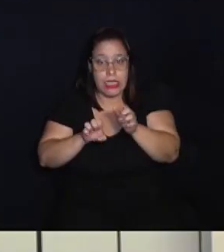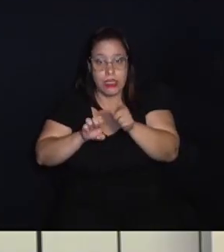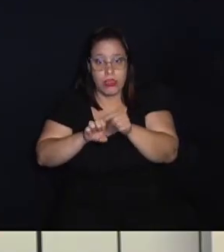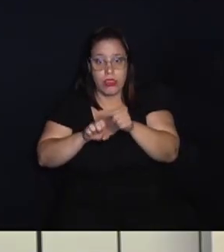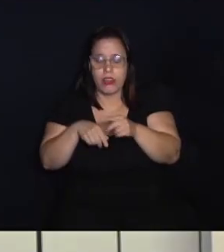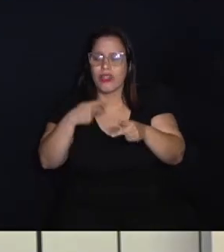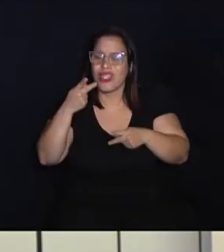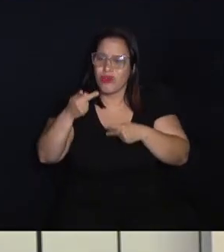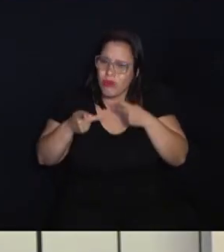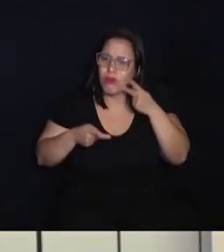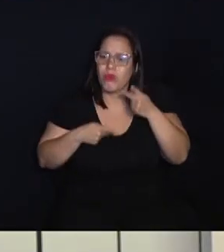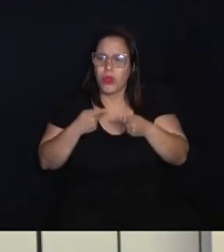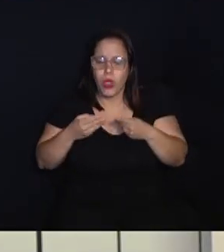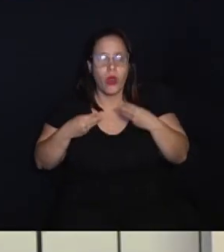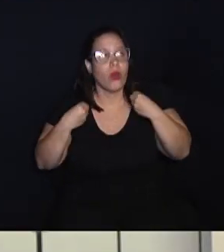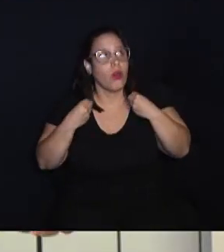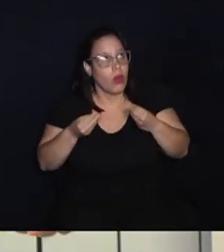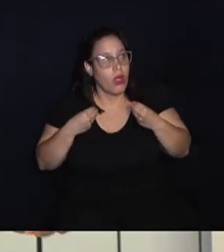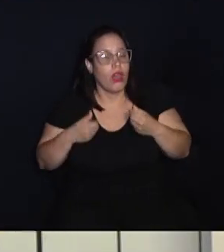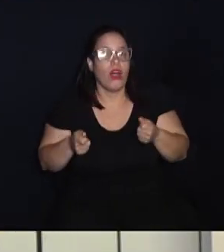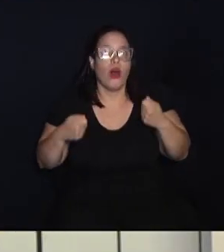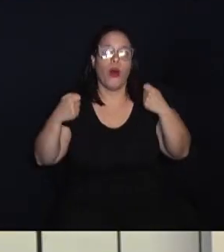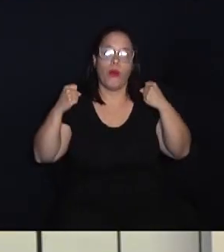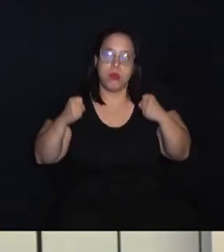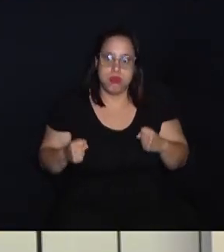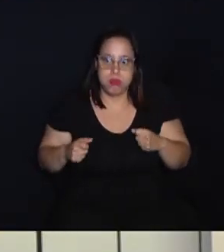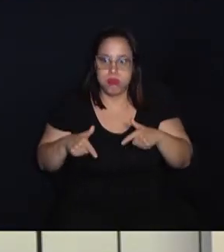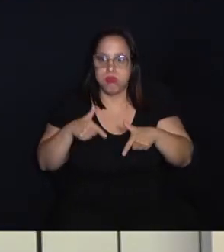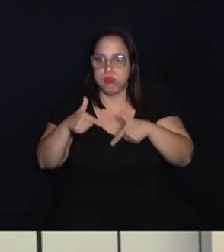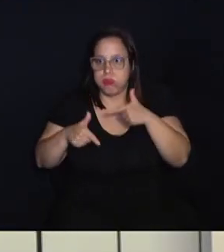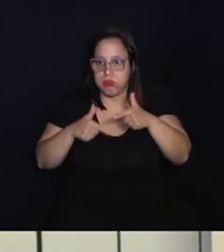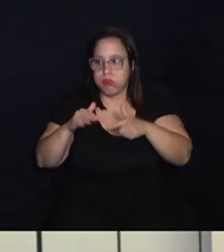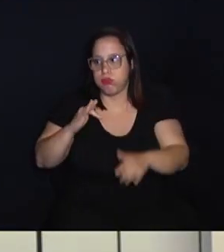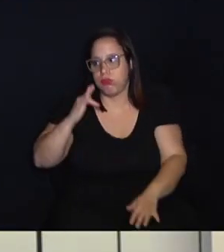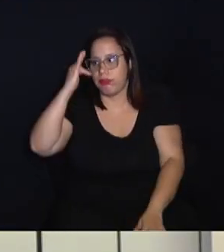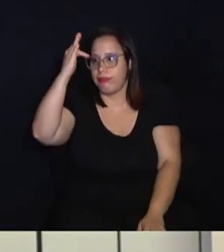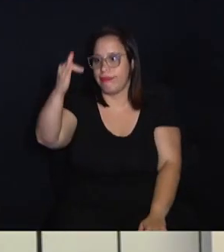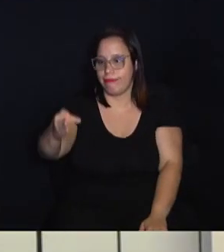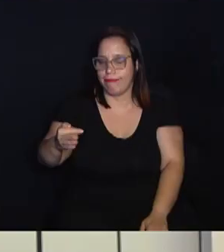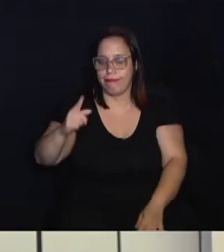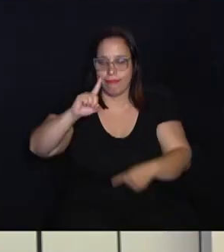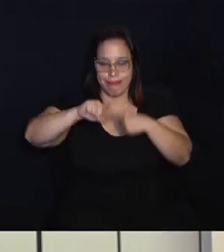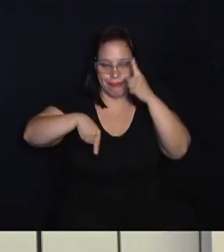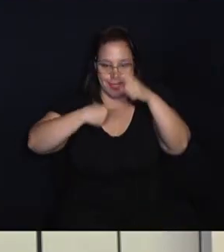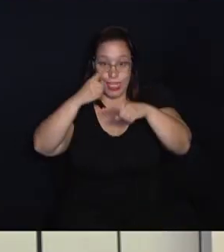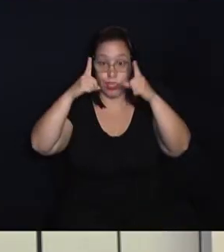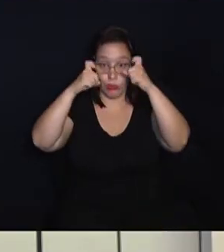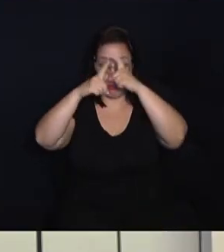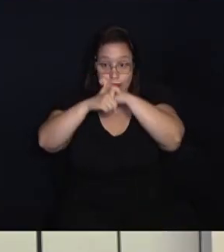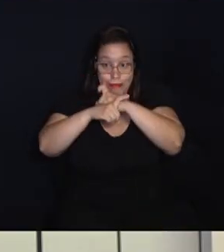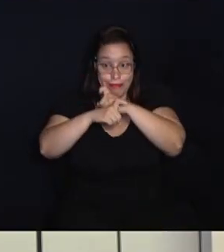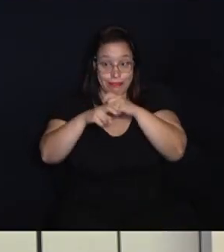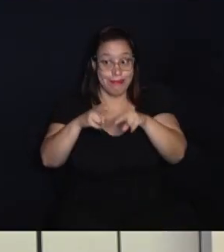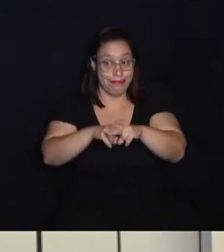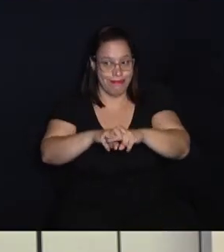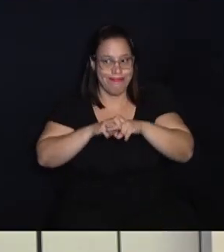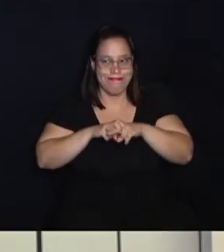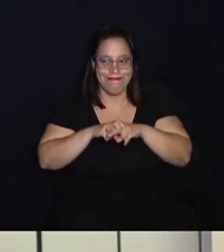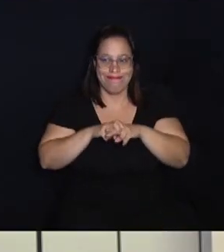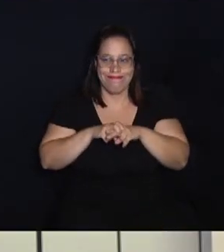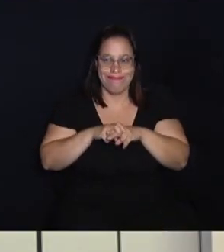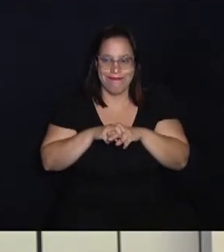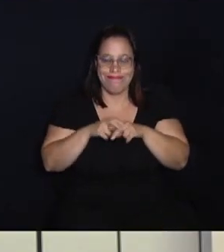questionam, né? Como eu posso me preparar para o futuro e superar os desafios? Por isso, nós preparamos